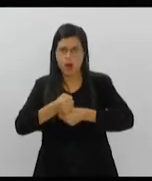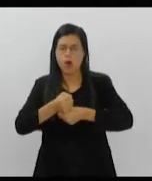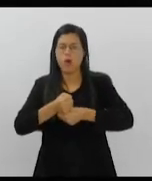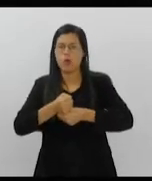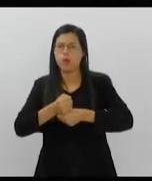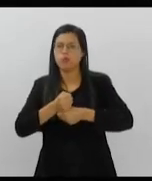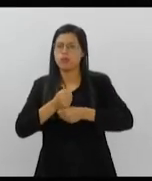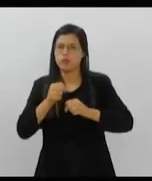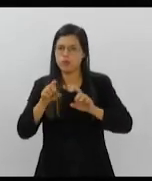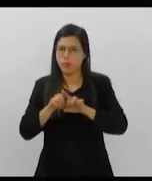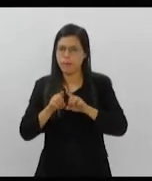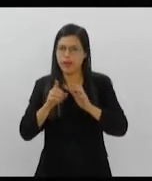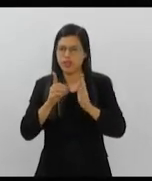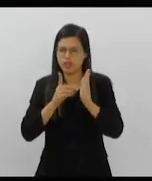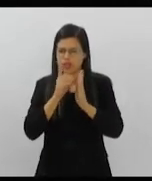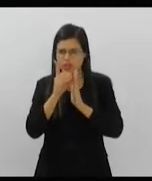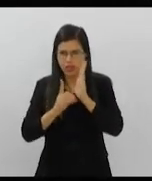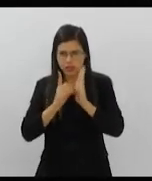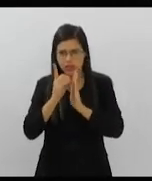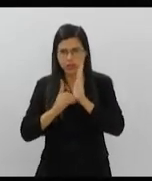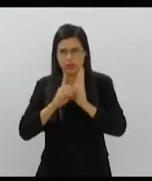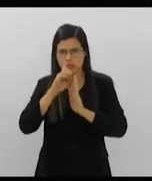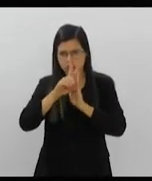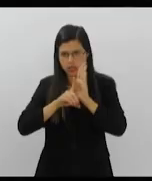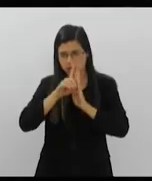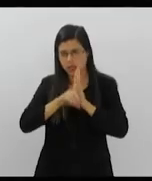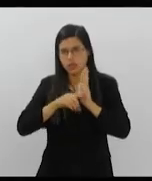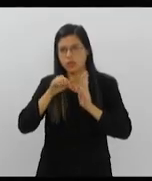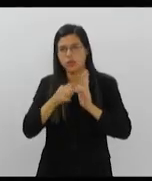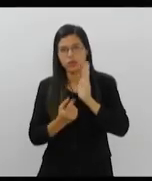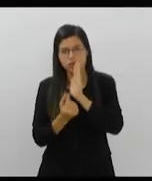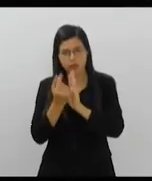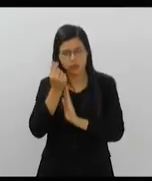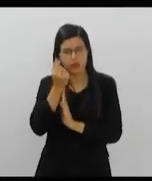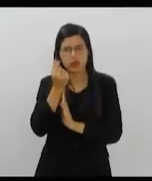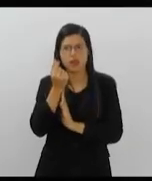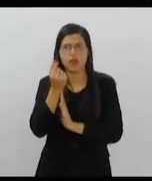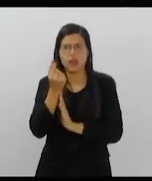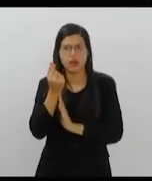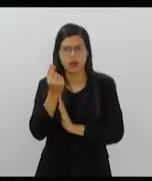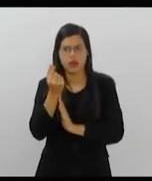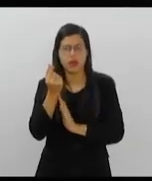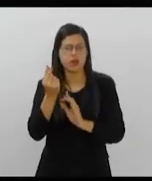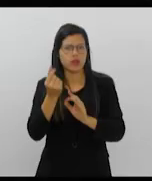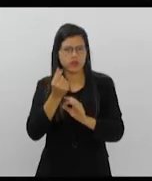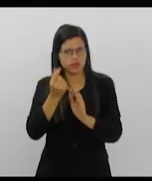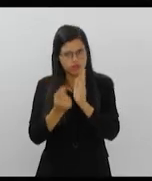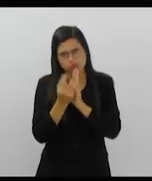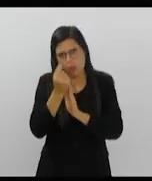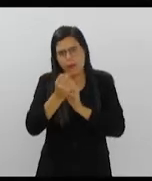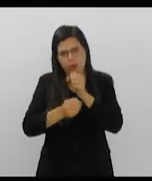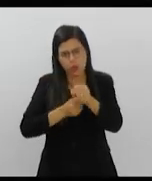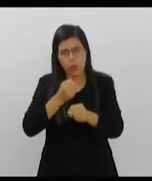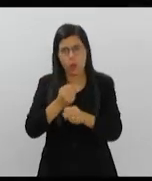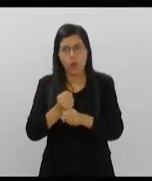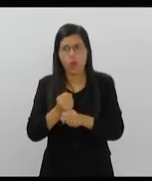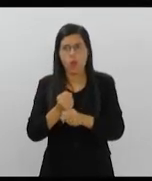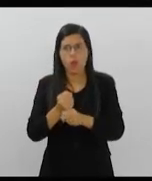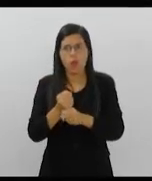diretrizes orçamentárias e o orçamento anual e os